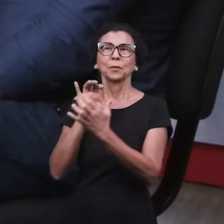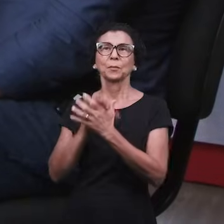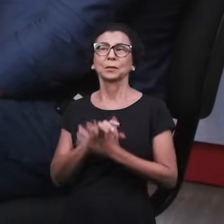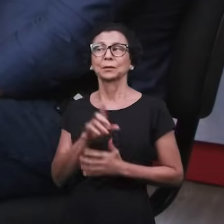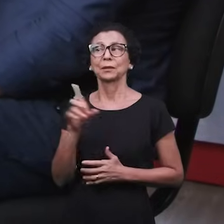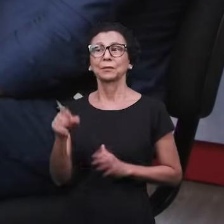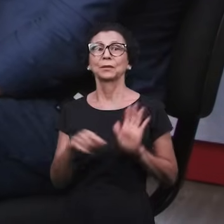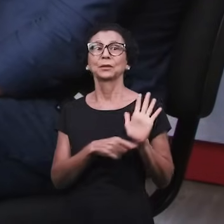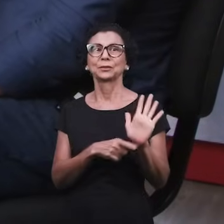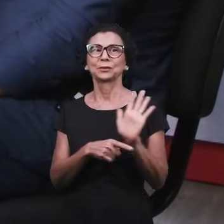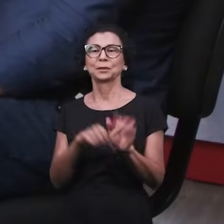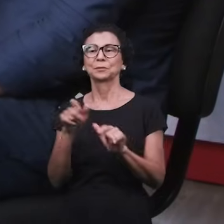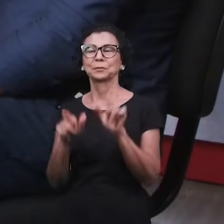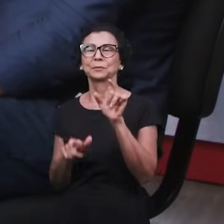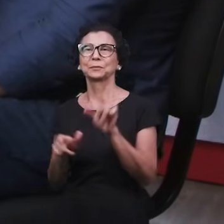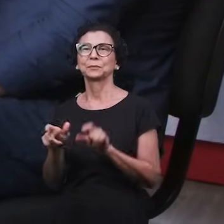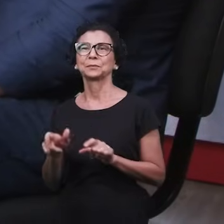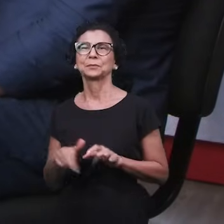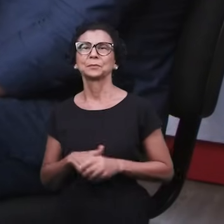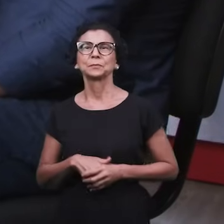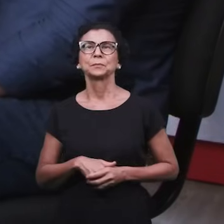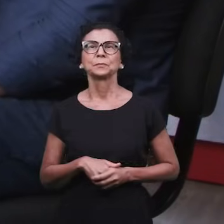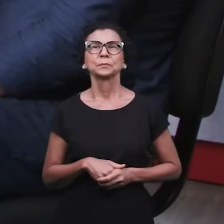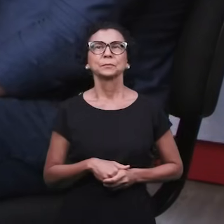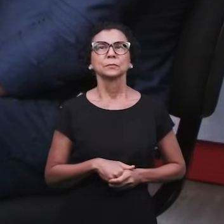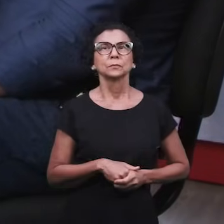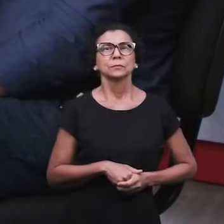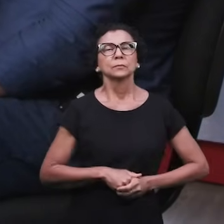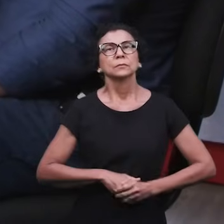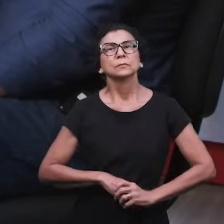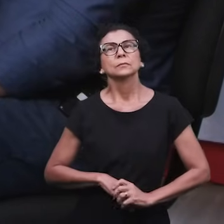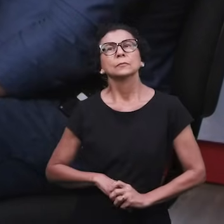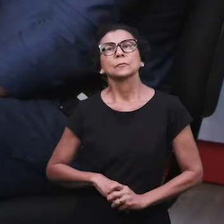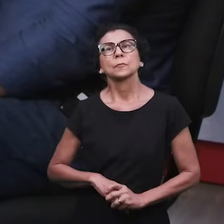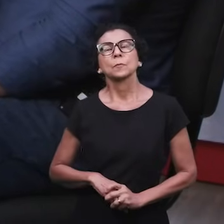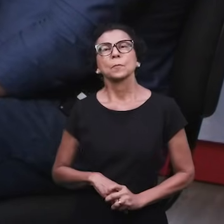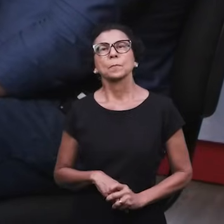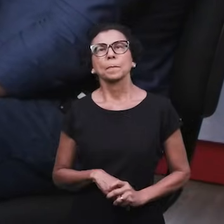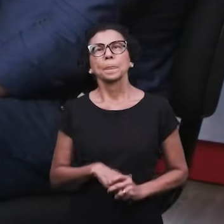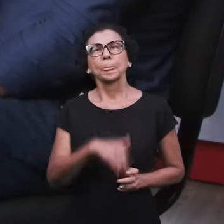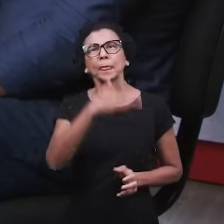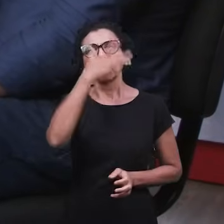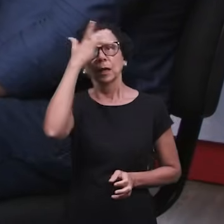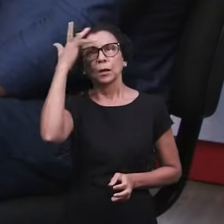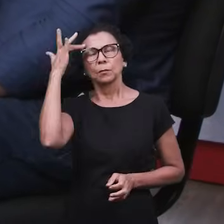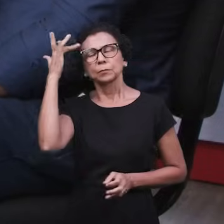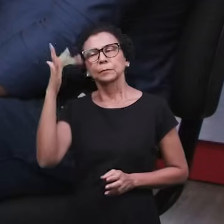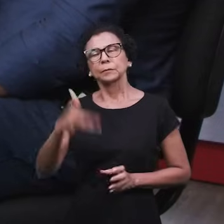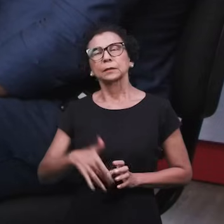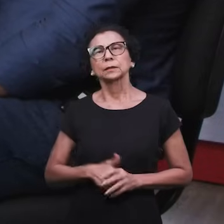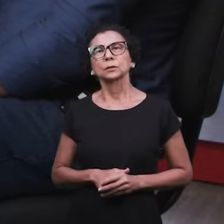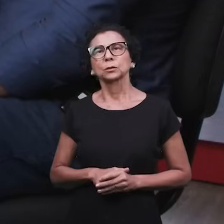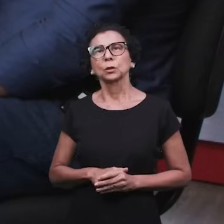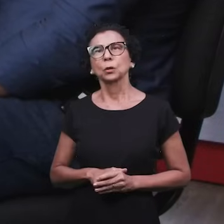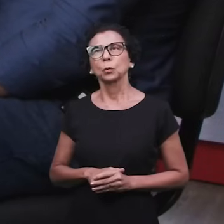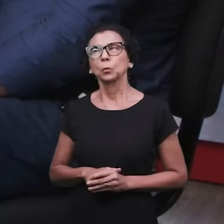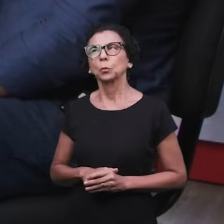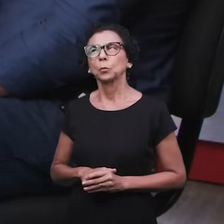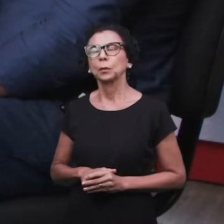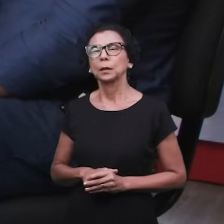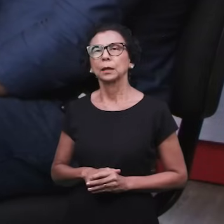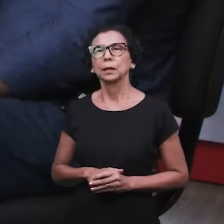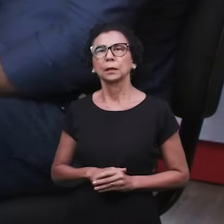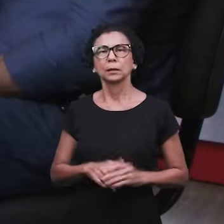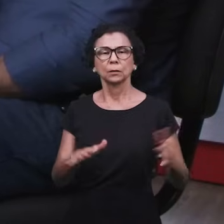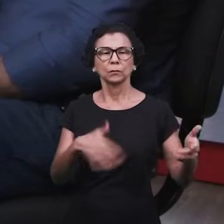muita gente. E no caso, uma pessoa tem um instrumento, um violão quebrado na igreja, que forma que ele